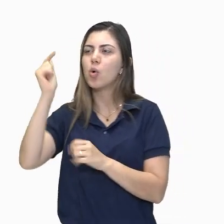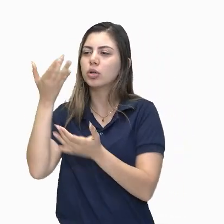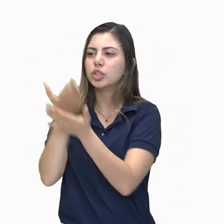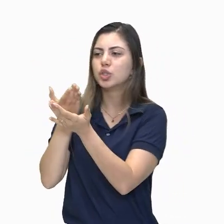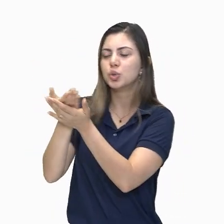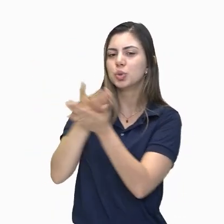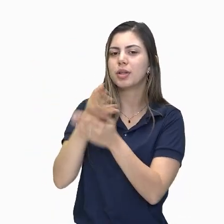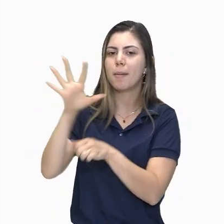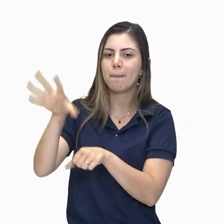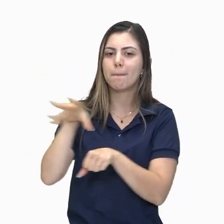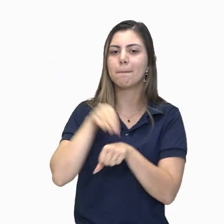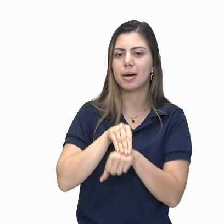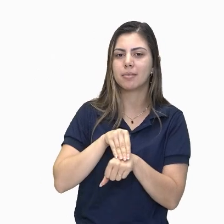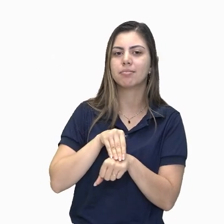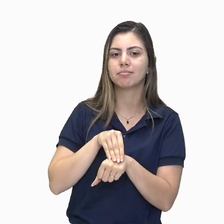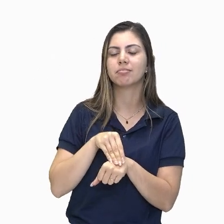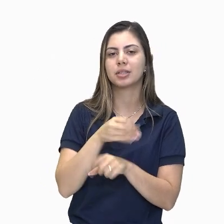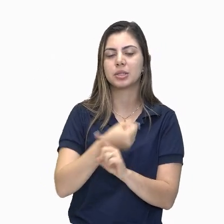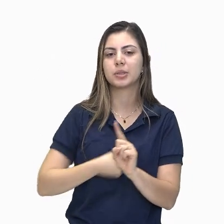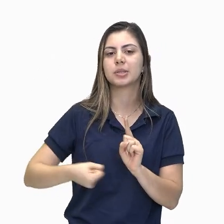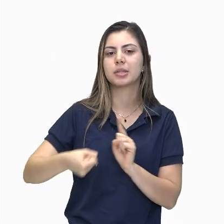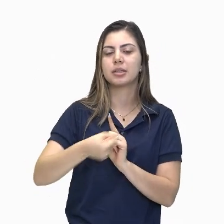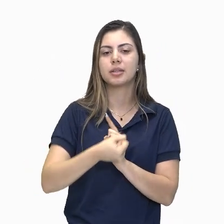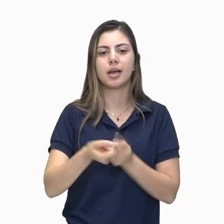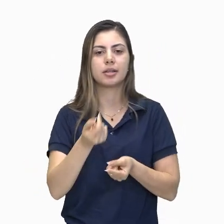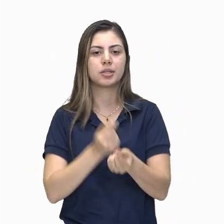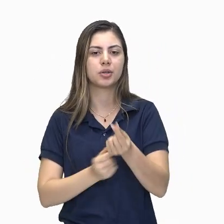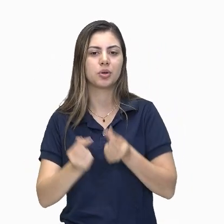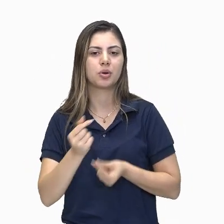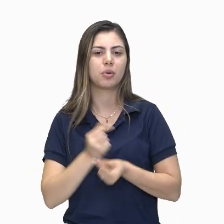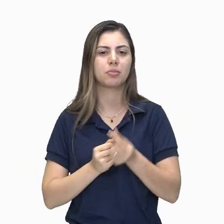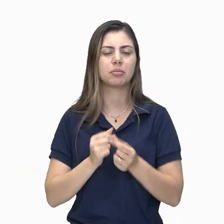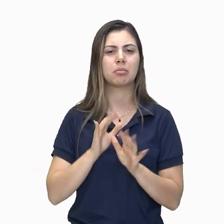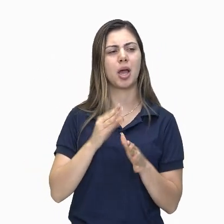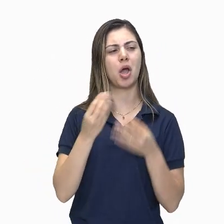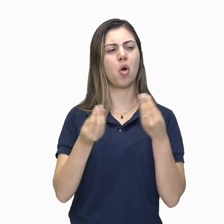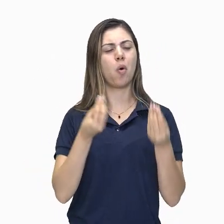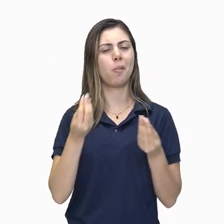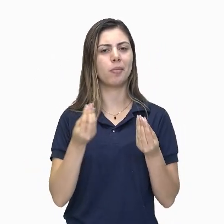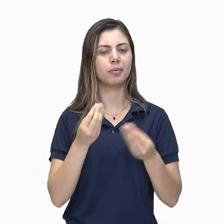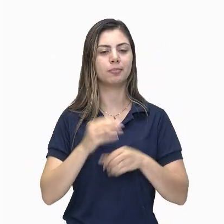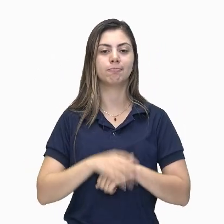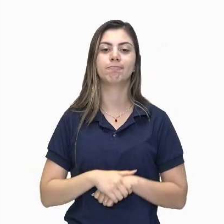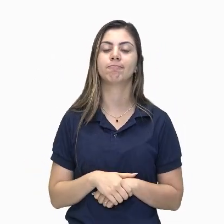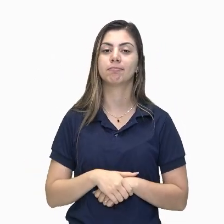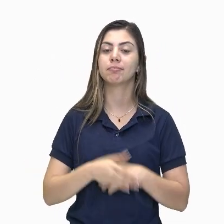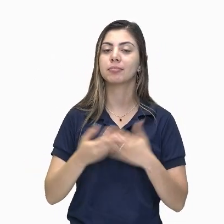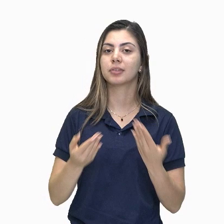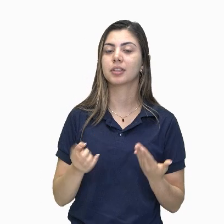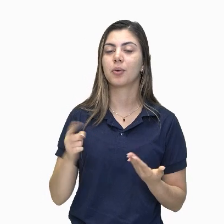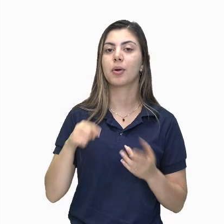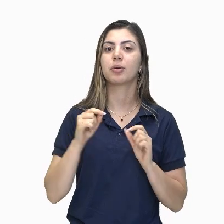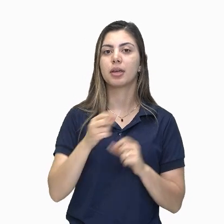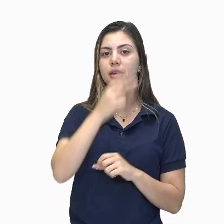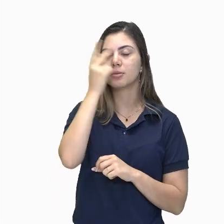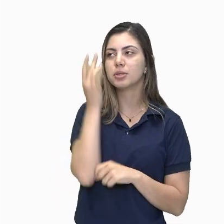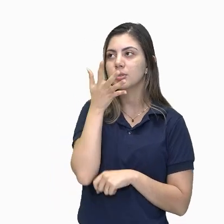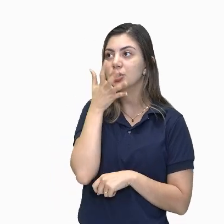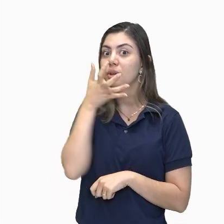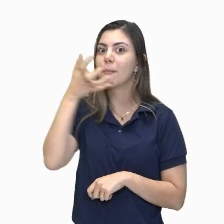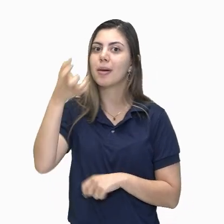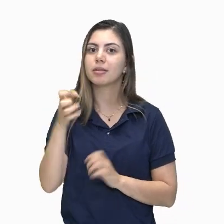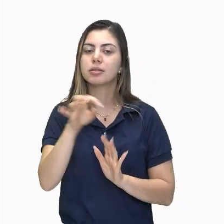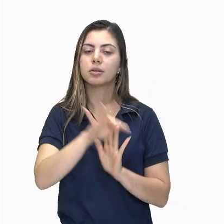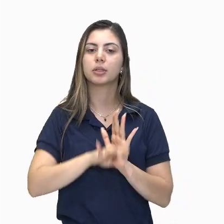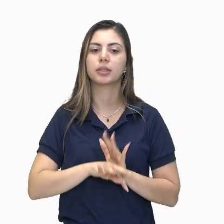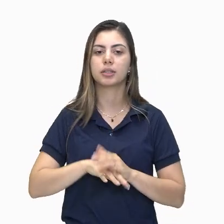coisa assim muito pesada, né? Como assim o canibalismo vai nos unir? É justamente para chocar e chamar a atenção.